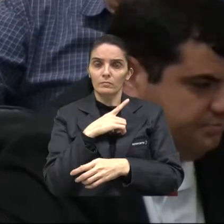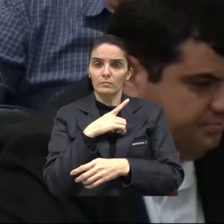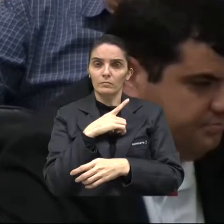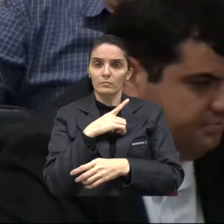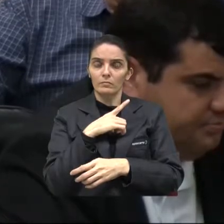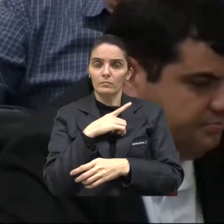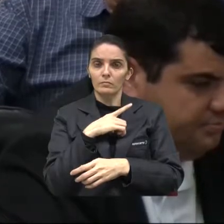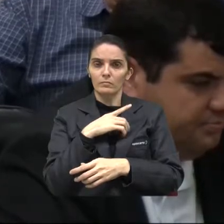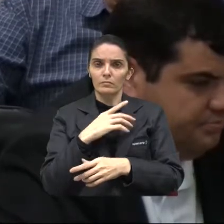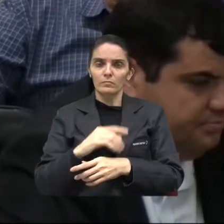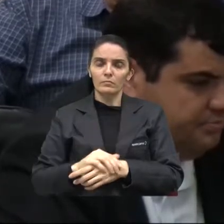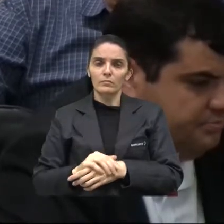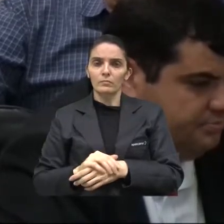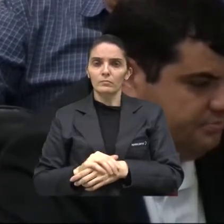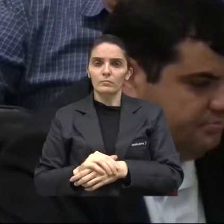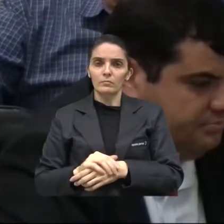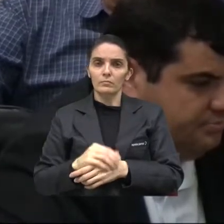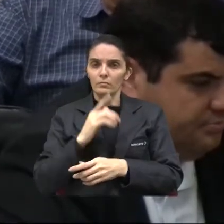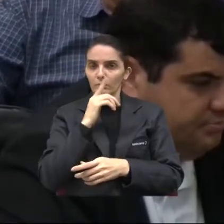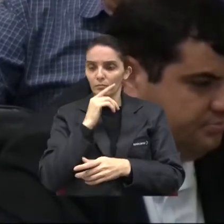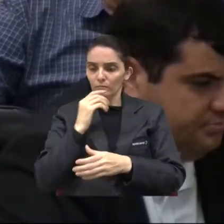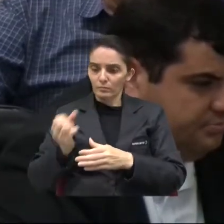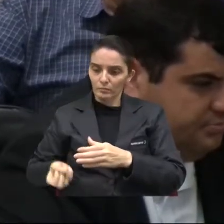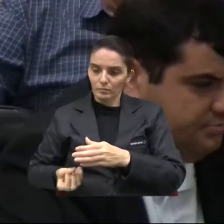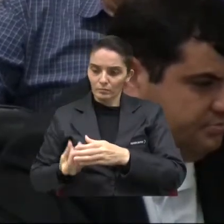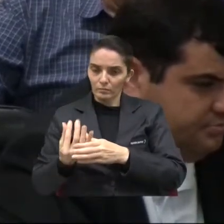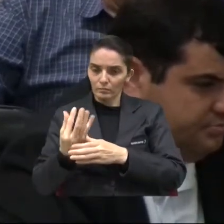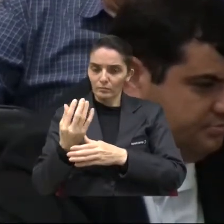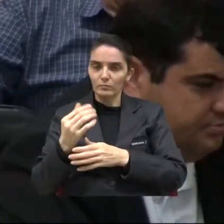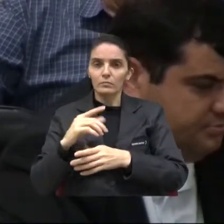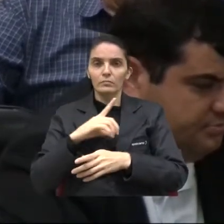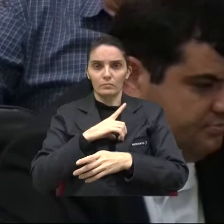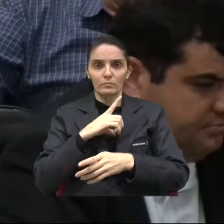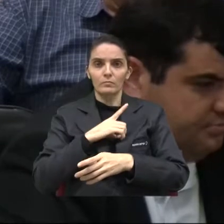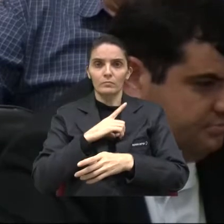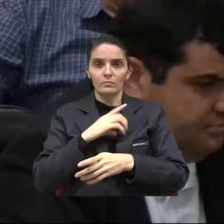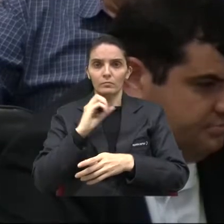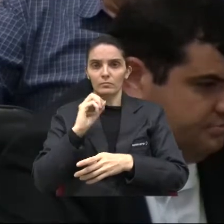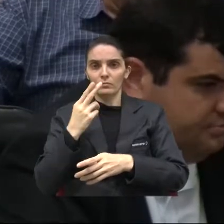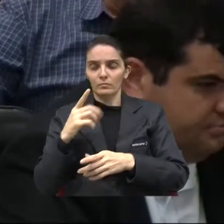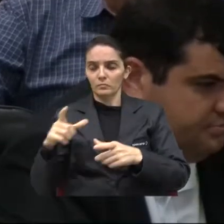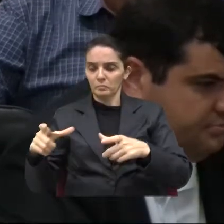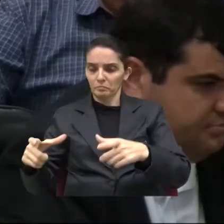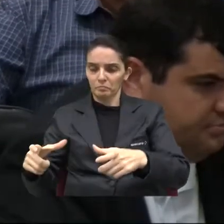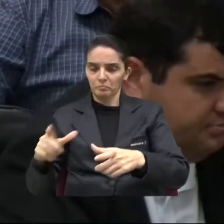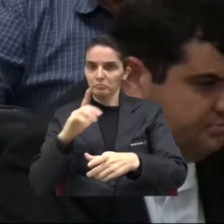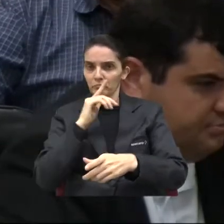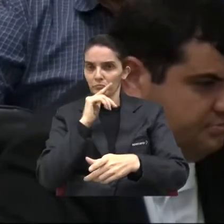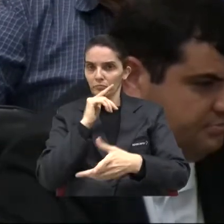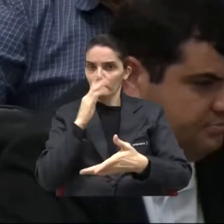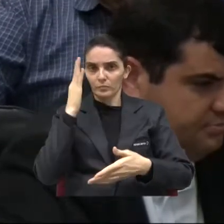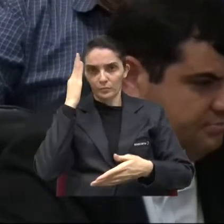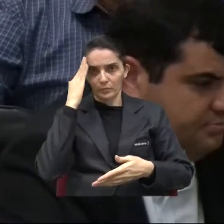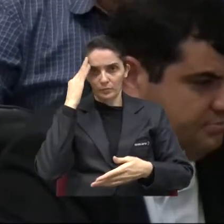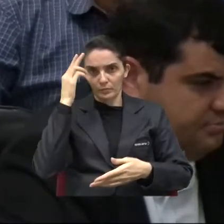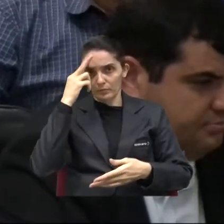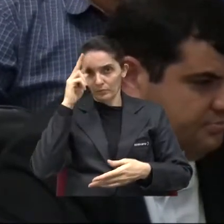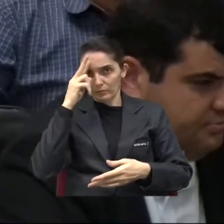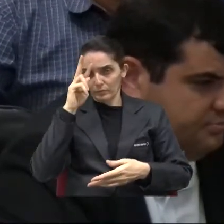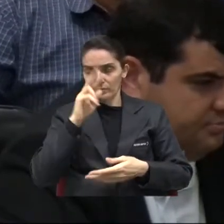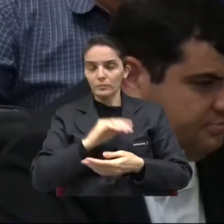nascente, que supostamente tem lá, nascente ou um pequeno alagadiço. Lembrando, senhores vereadores,